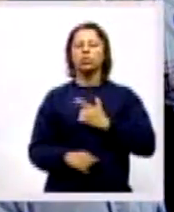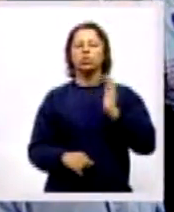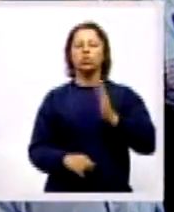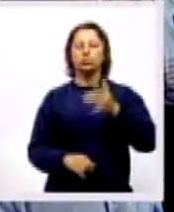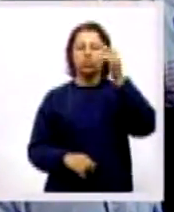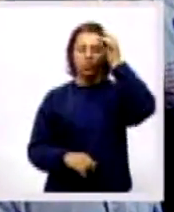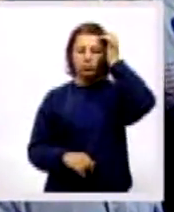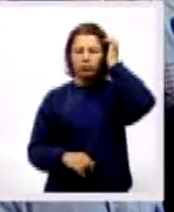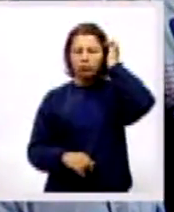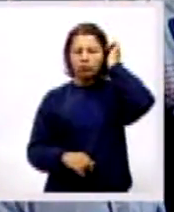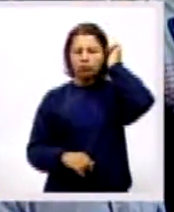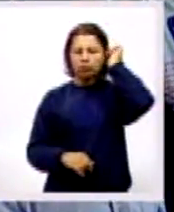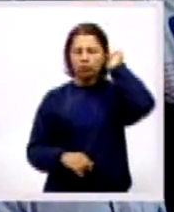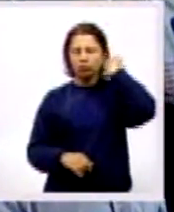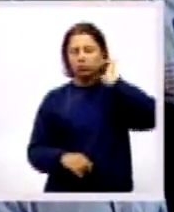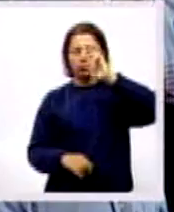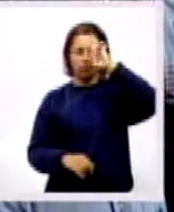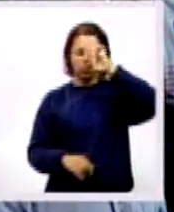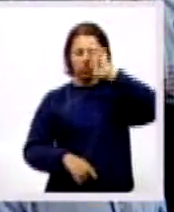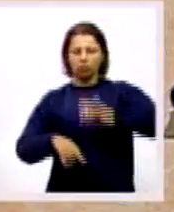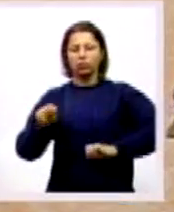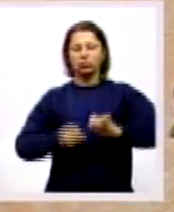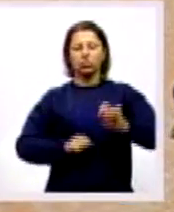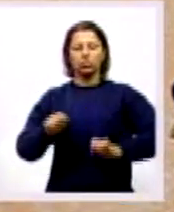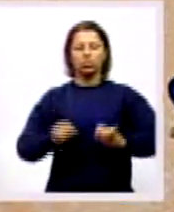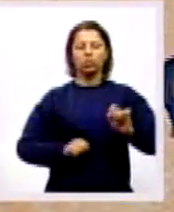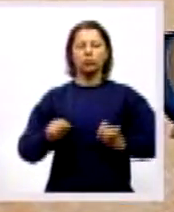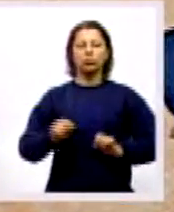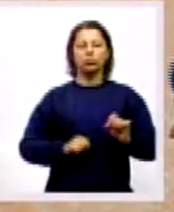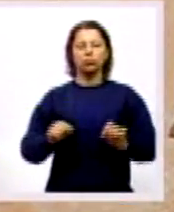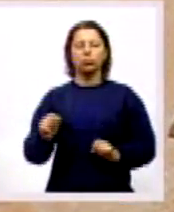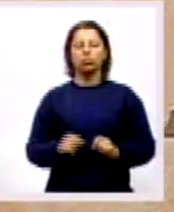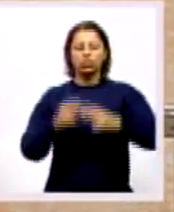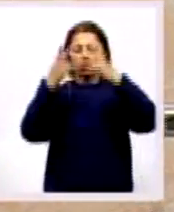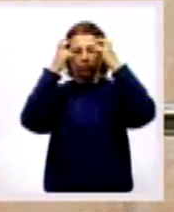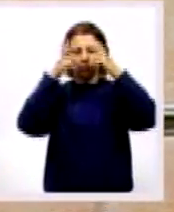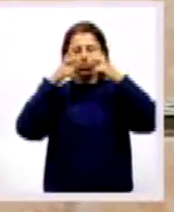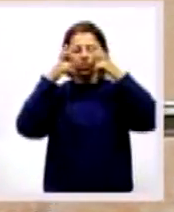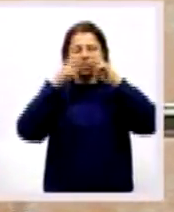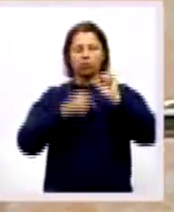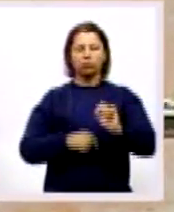no contexto dos Atos dos Apóstolos. Veja bem você que o